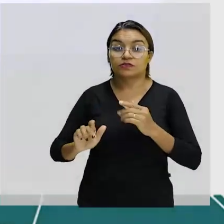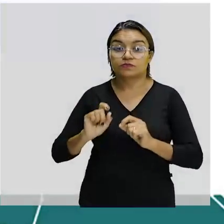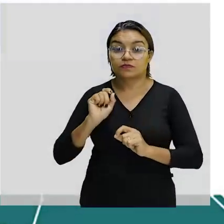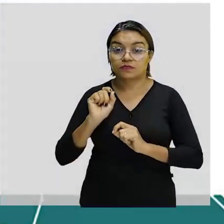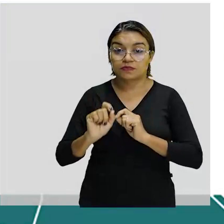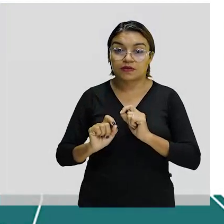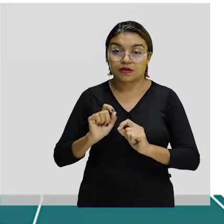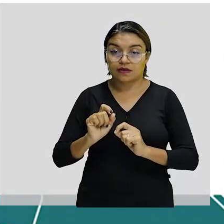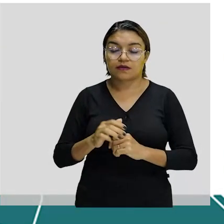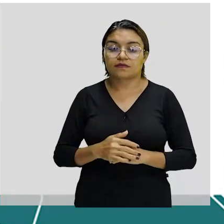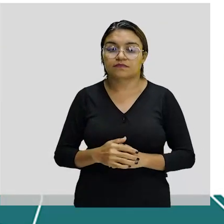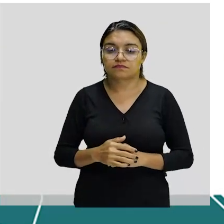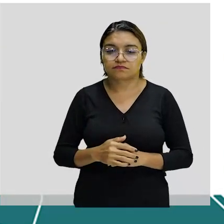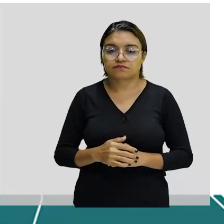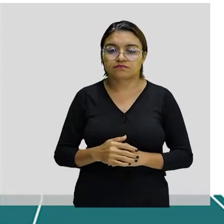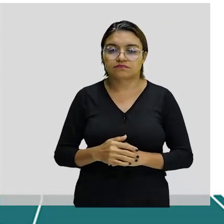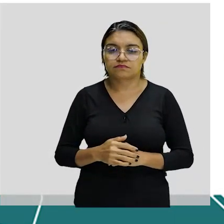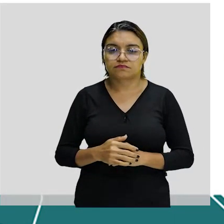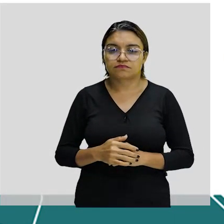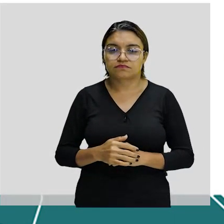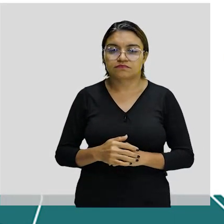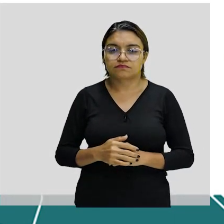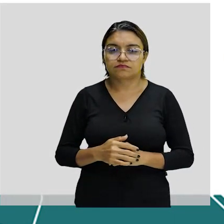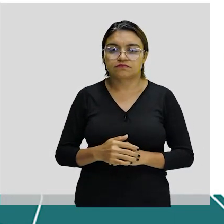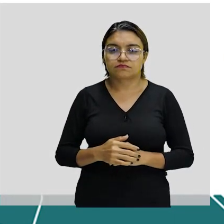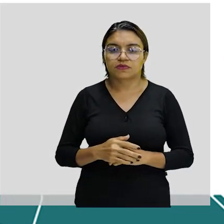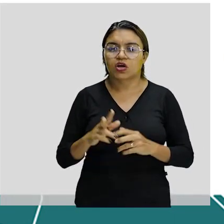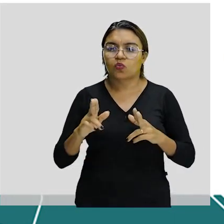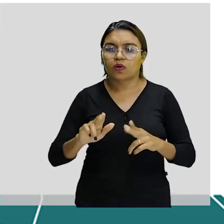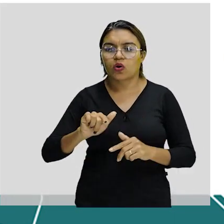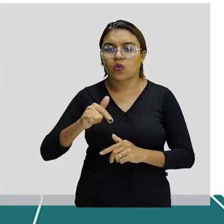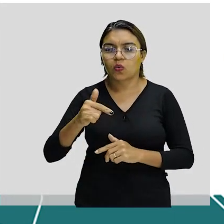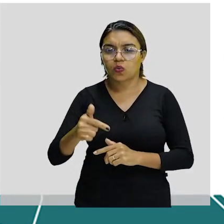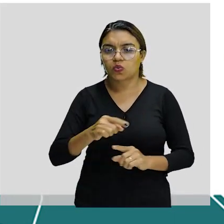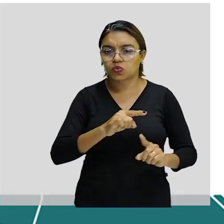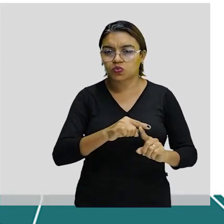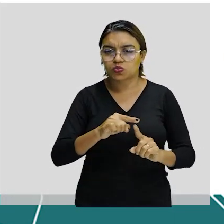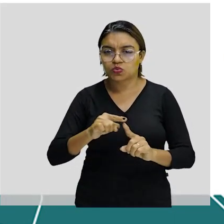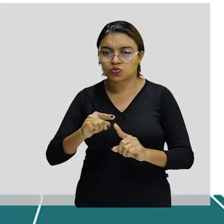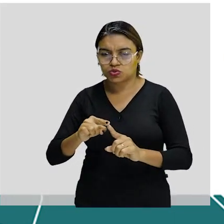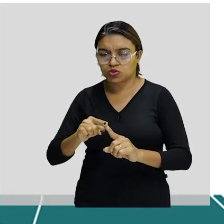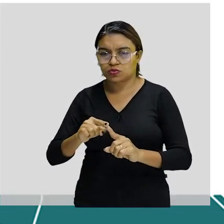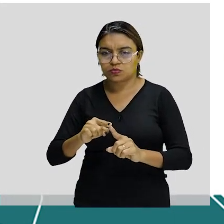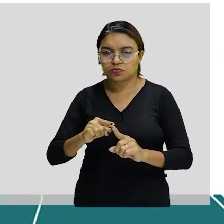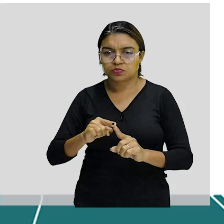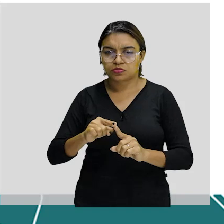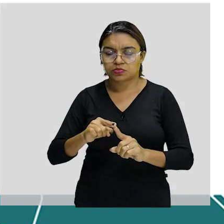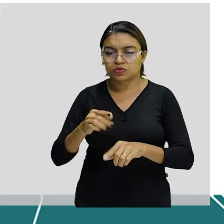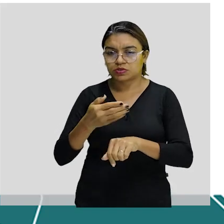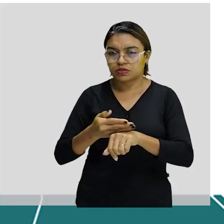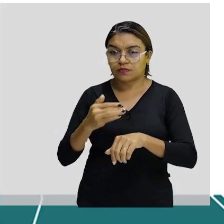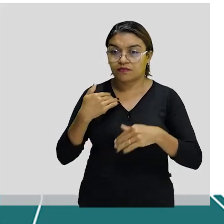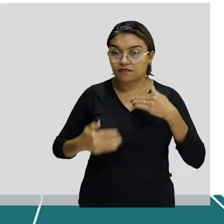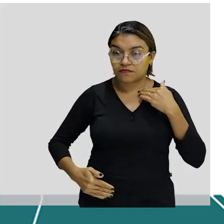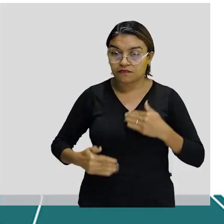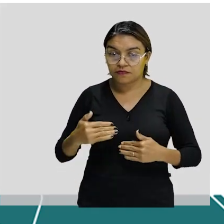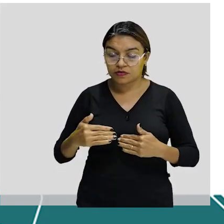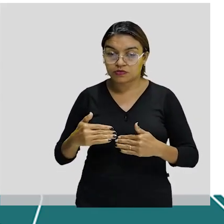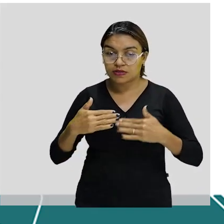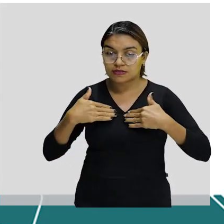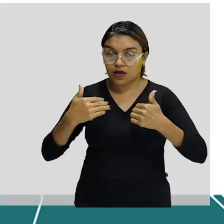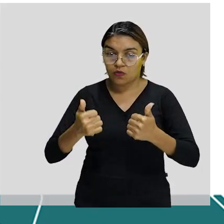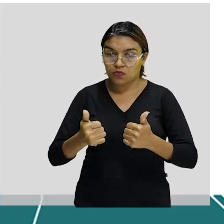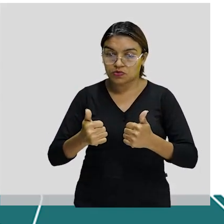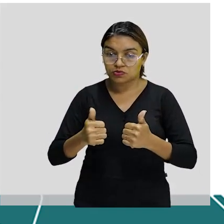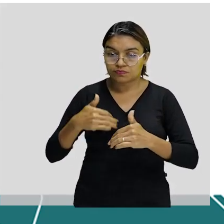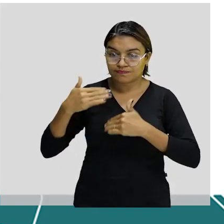O atletismo, como qualquer outra modalidade física, traz uma série de benefícios à saúde. O